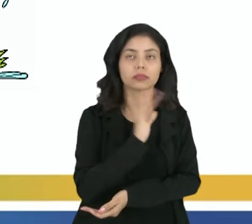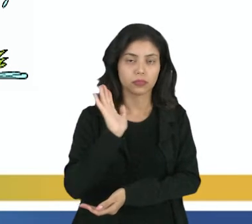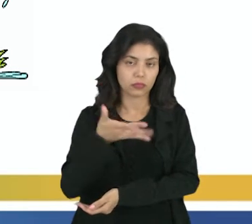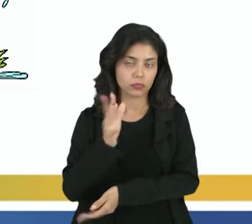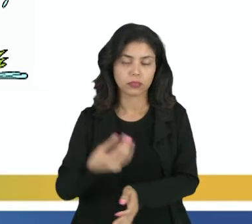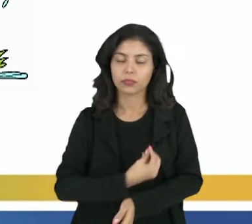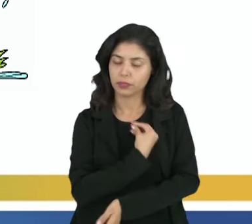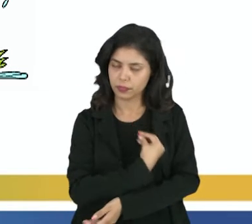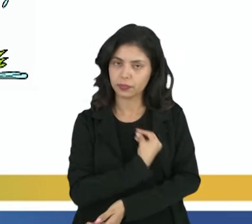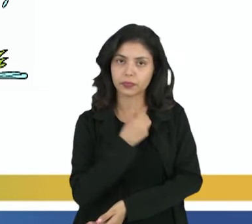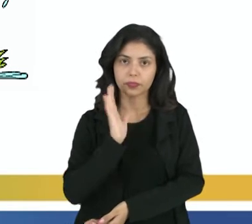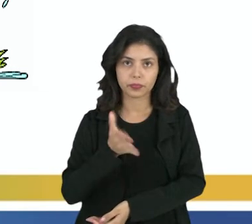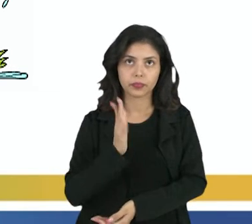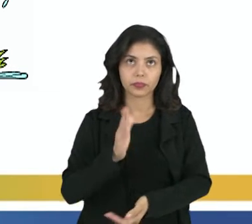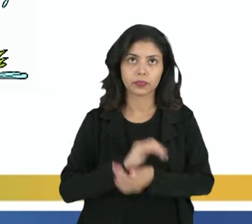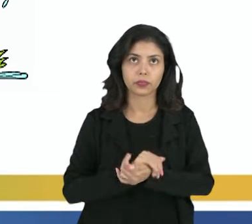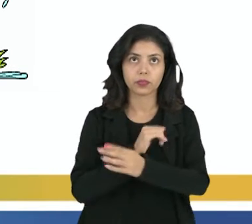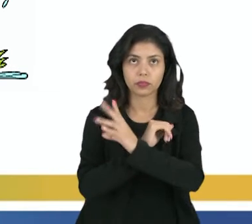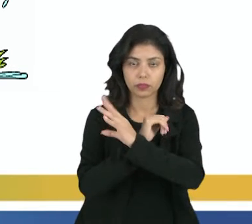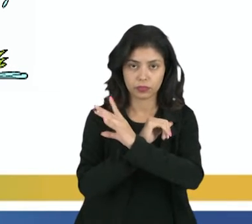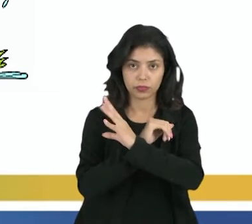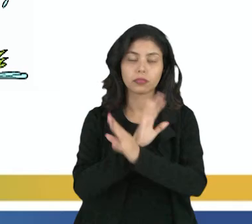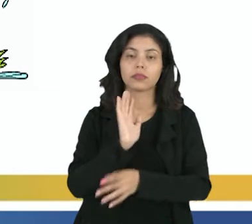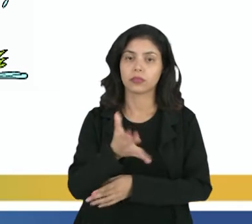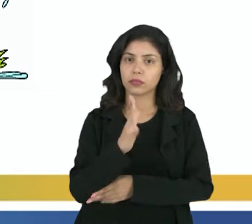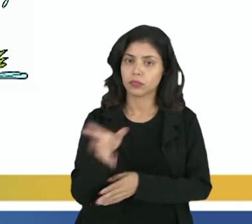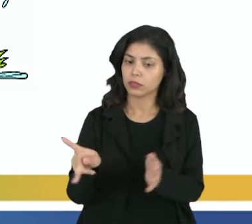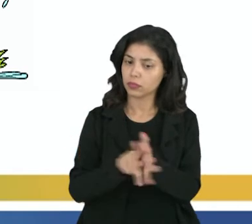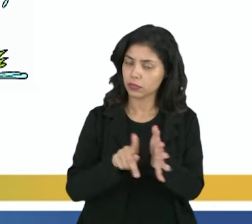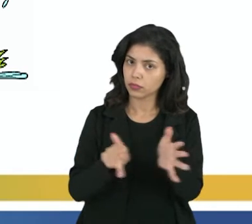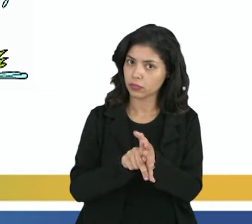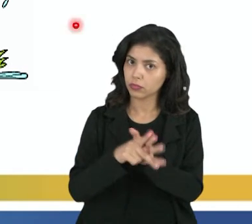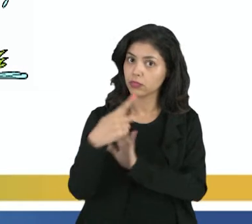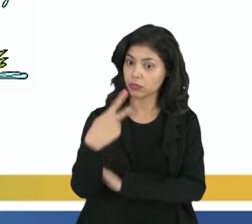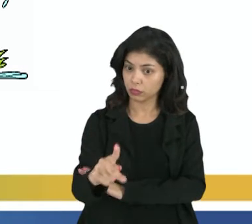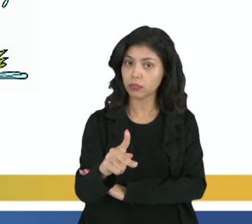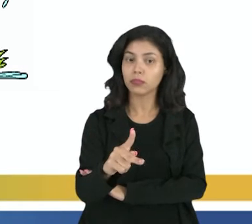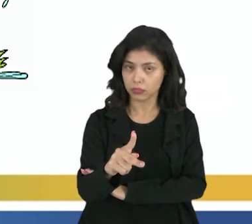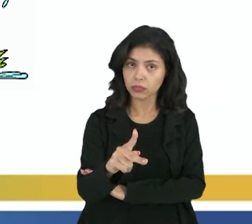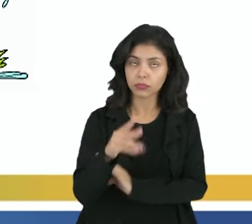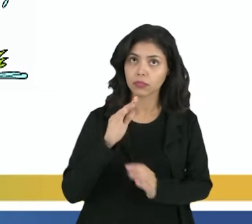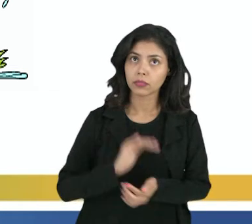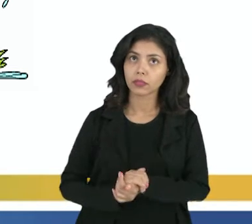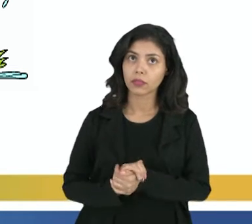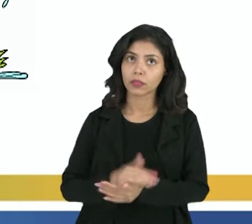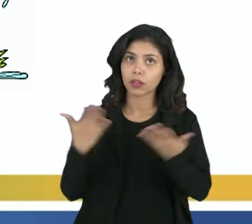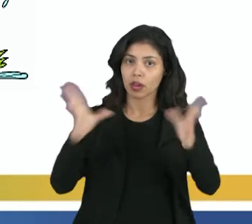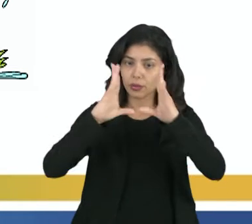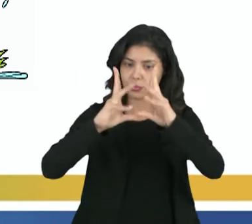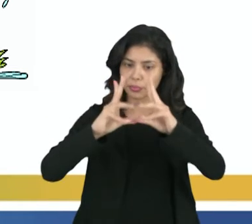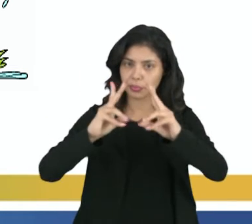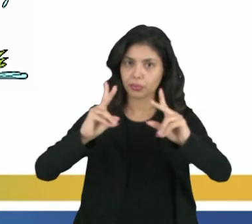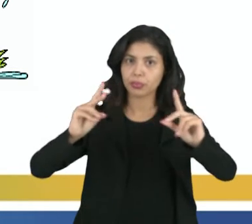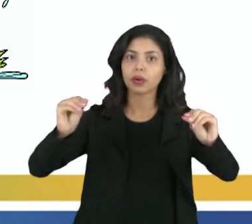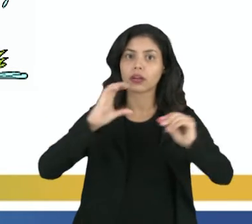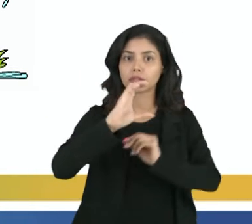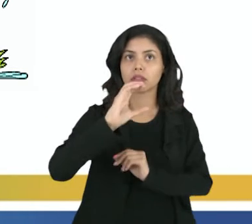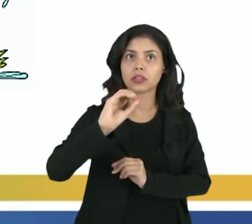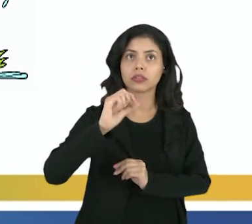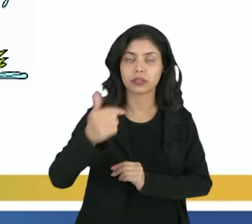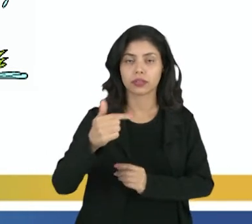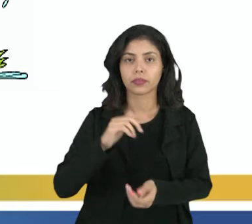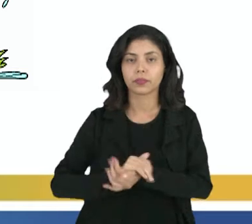normal já apresenta Uma acidez natural em sua composição devido a dissolução do